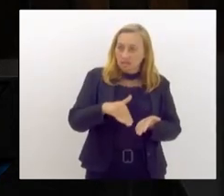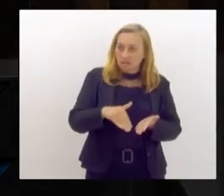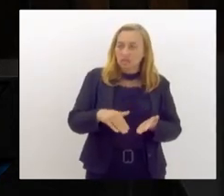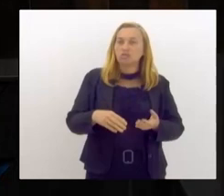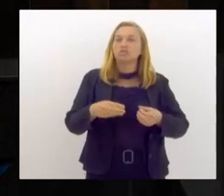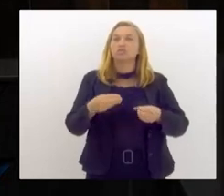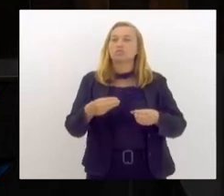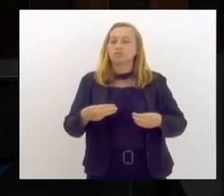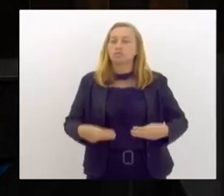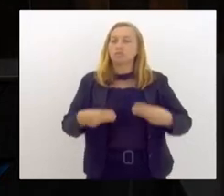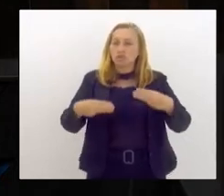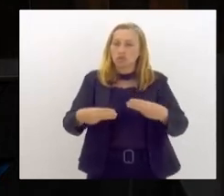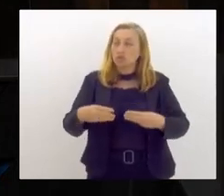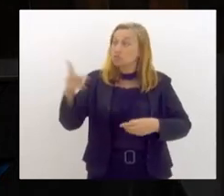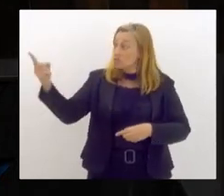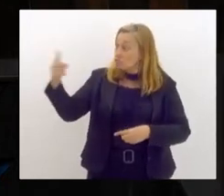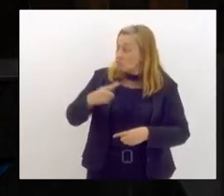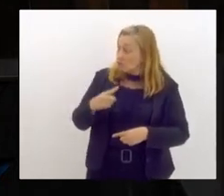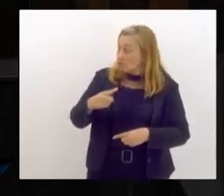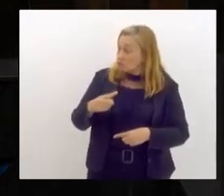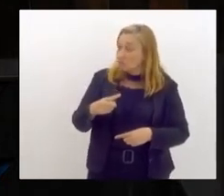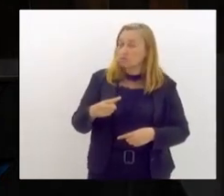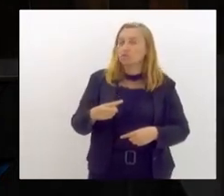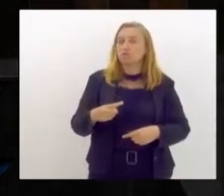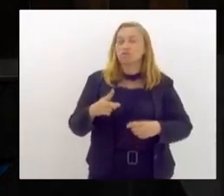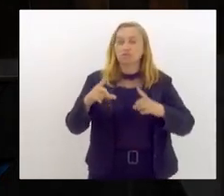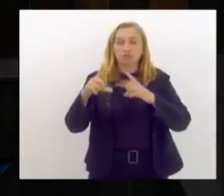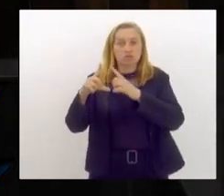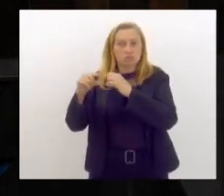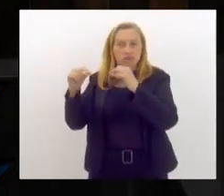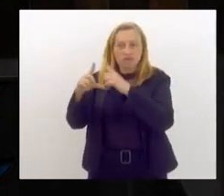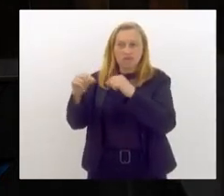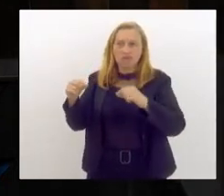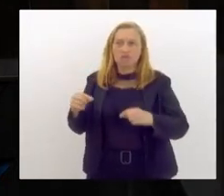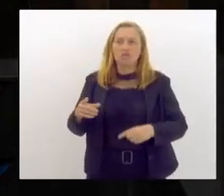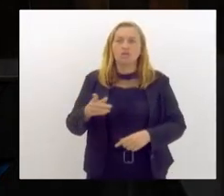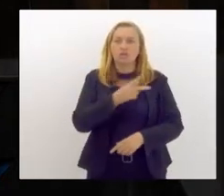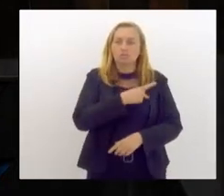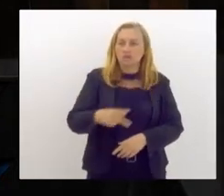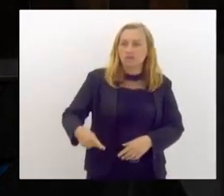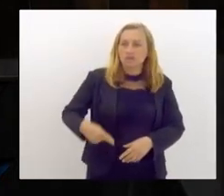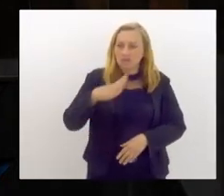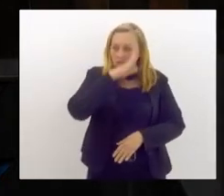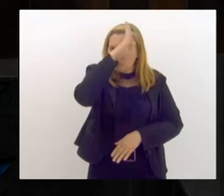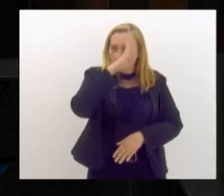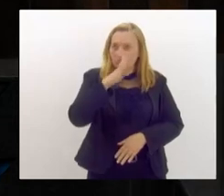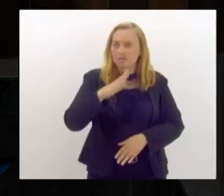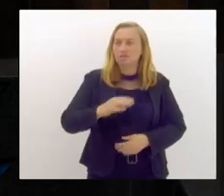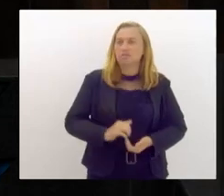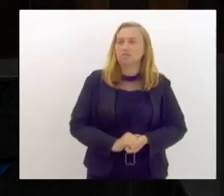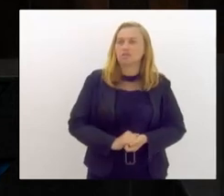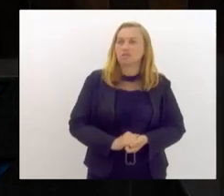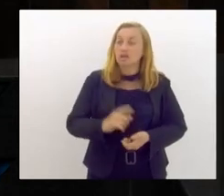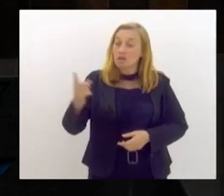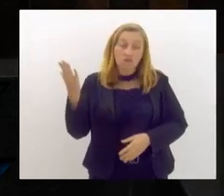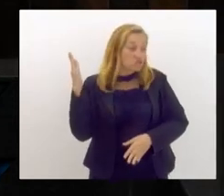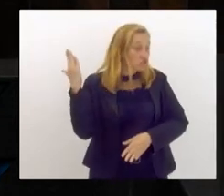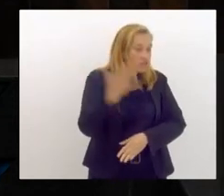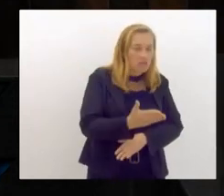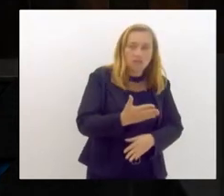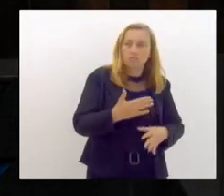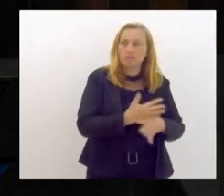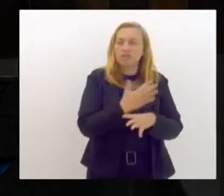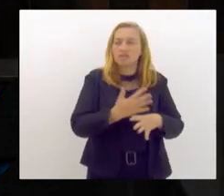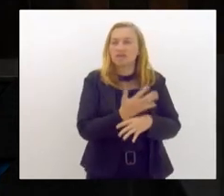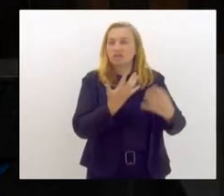lá, veio de Brasília para isso. O presidente Bolsonaro estava em viagem ao exterior, voltou do exterior e foi direto para a cidade de Petrópolis. E